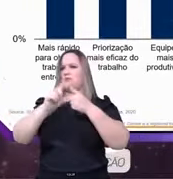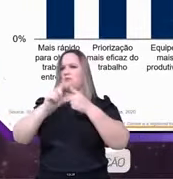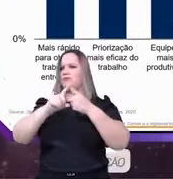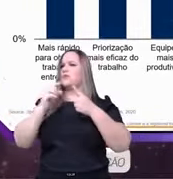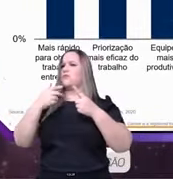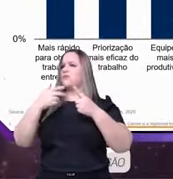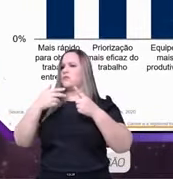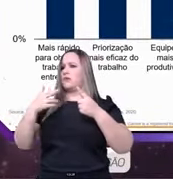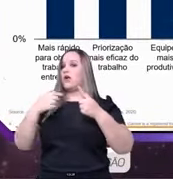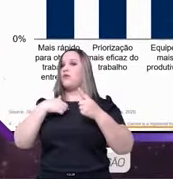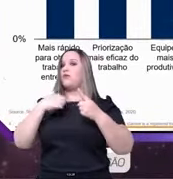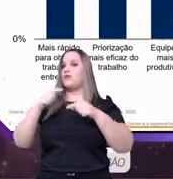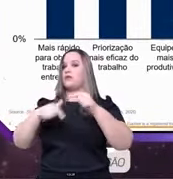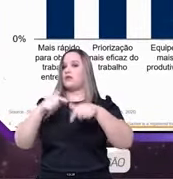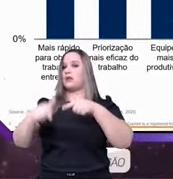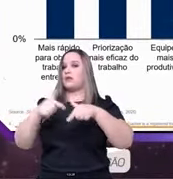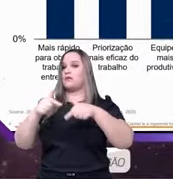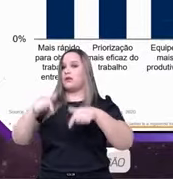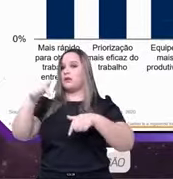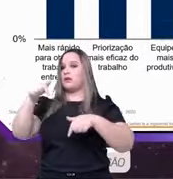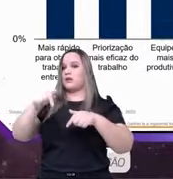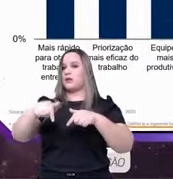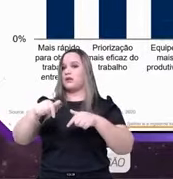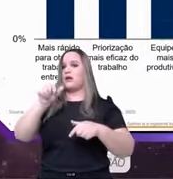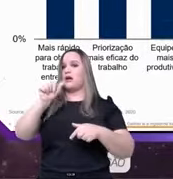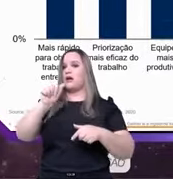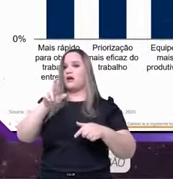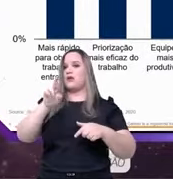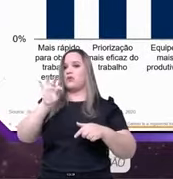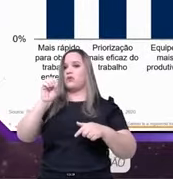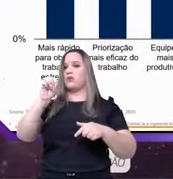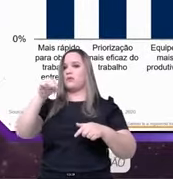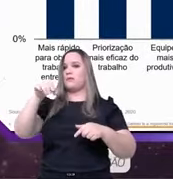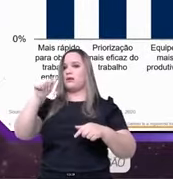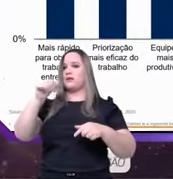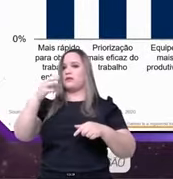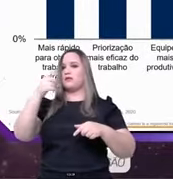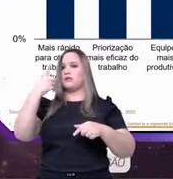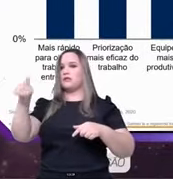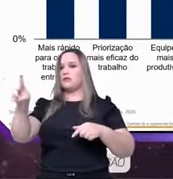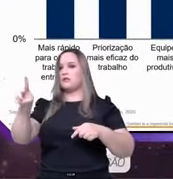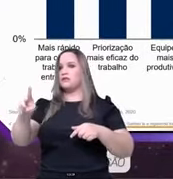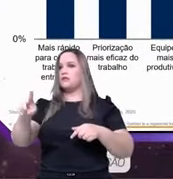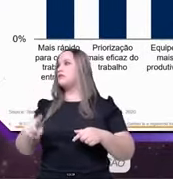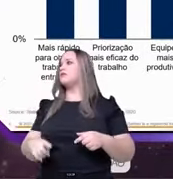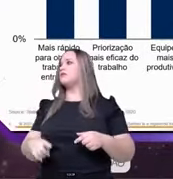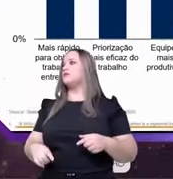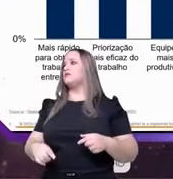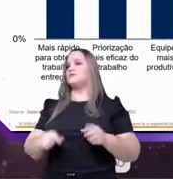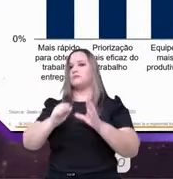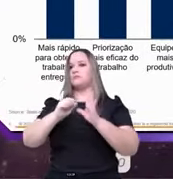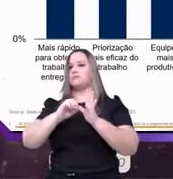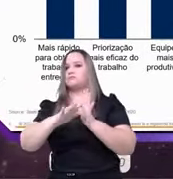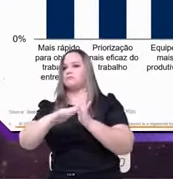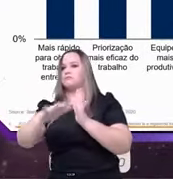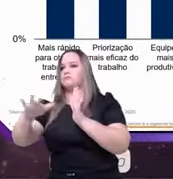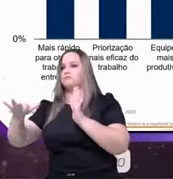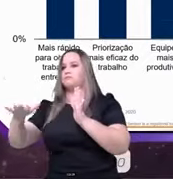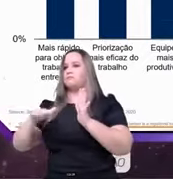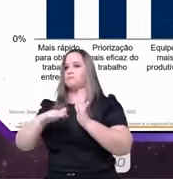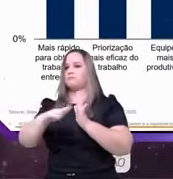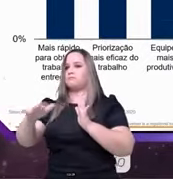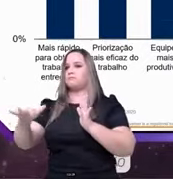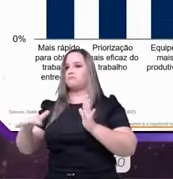é a automação. O judiciário, um dos pontos que inclusive foi tratado inicialmente, é justamente sobre isso.